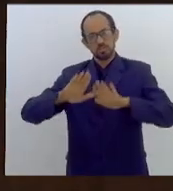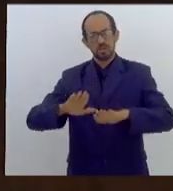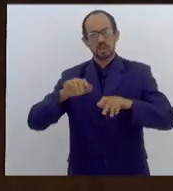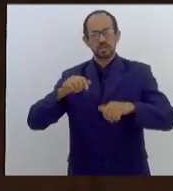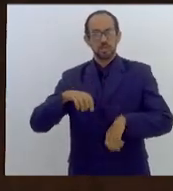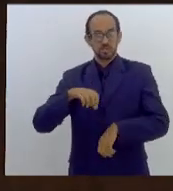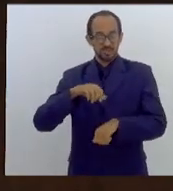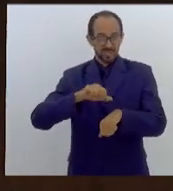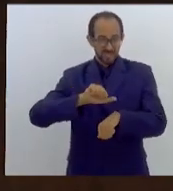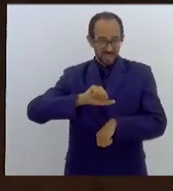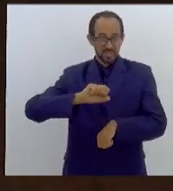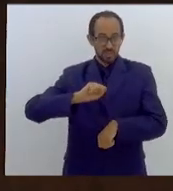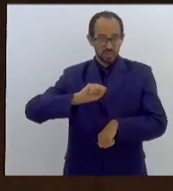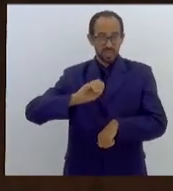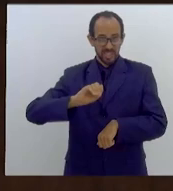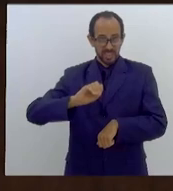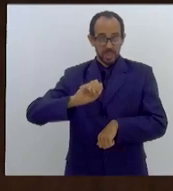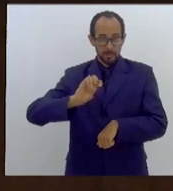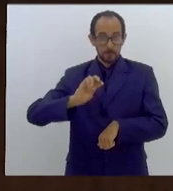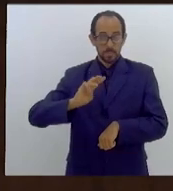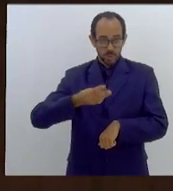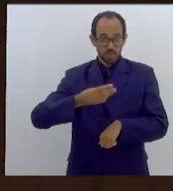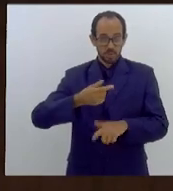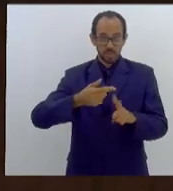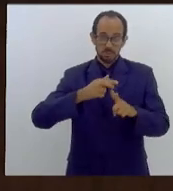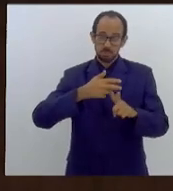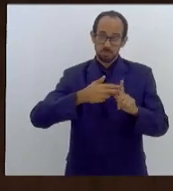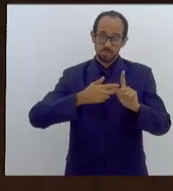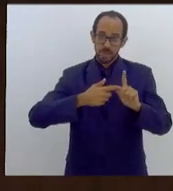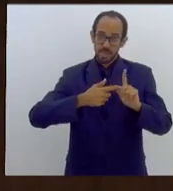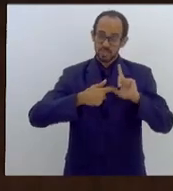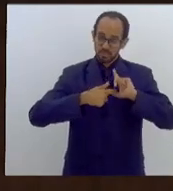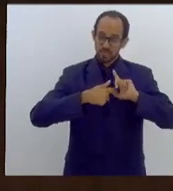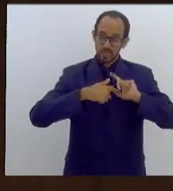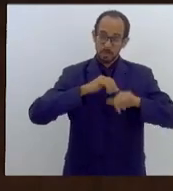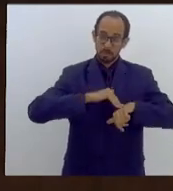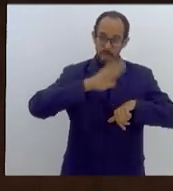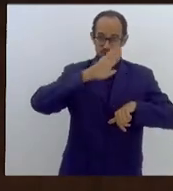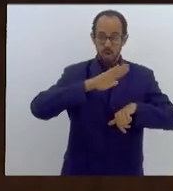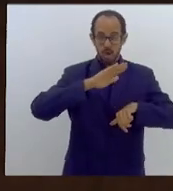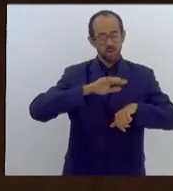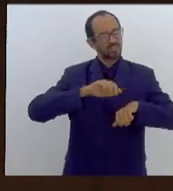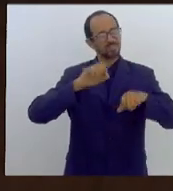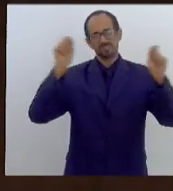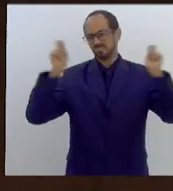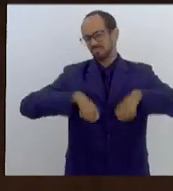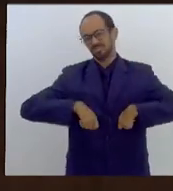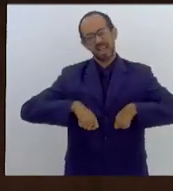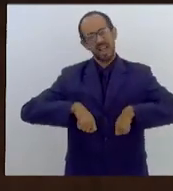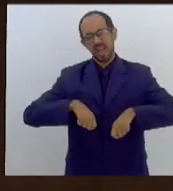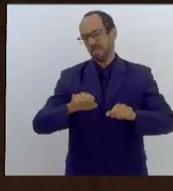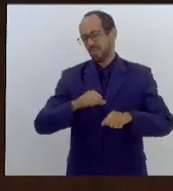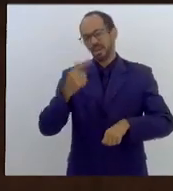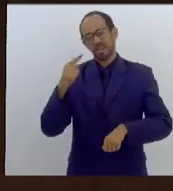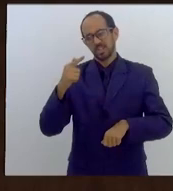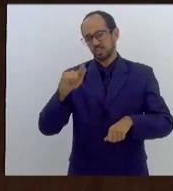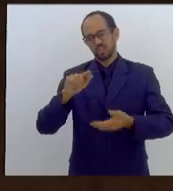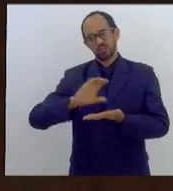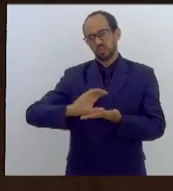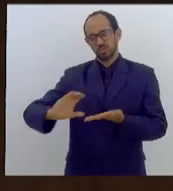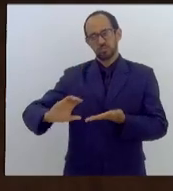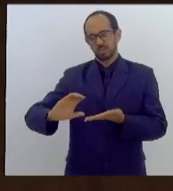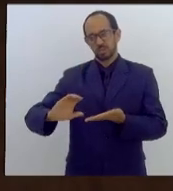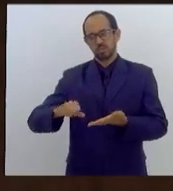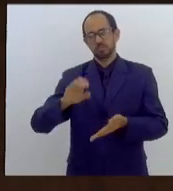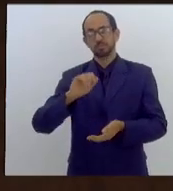180 milhões de empréstimo, não é o que fará o nosso Estado sair da crise, nem garantir investimento. Orçamento